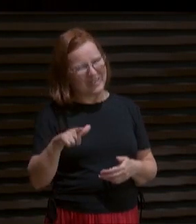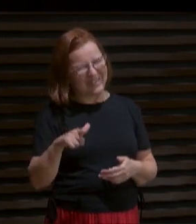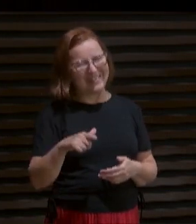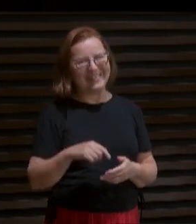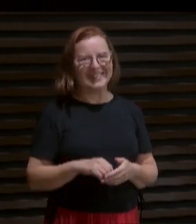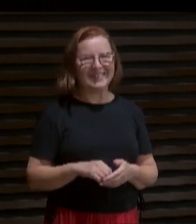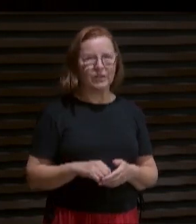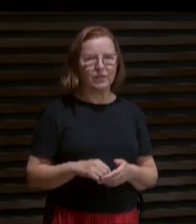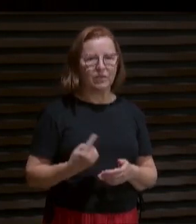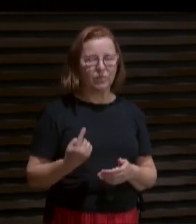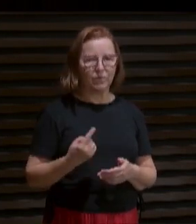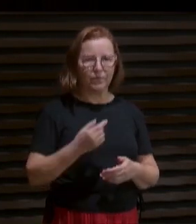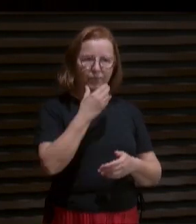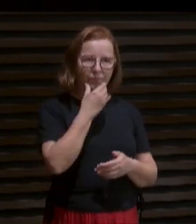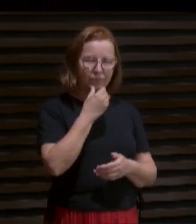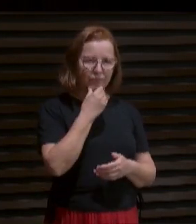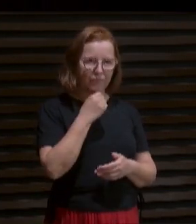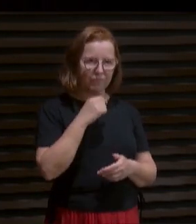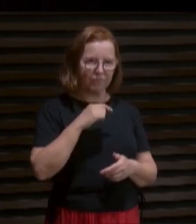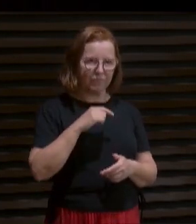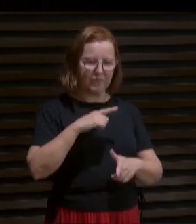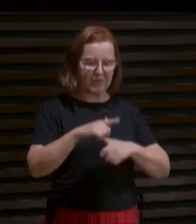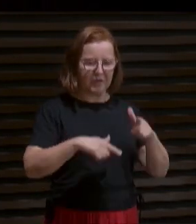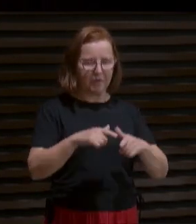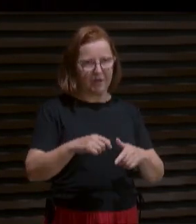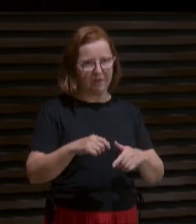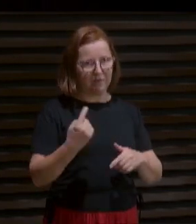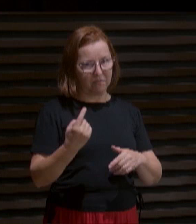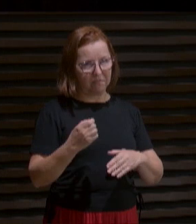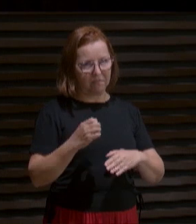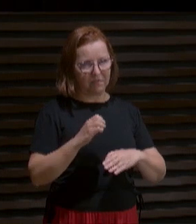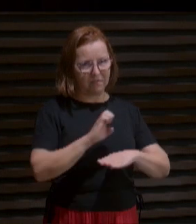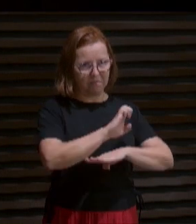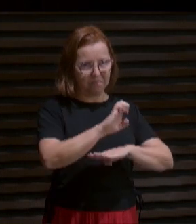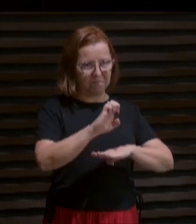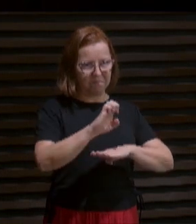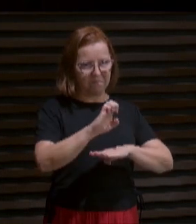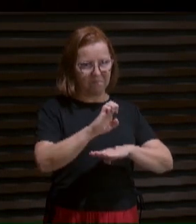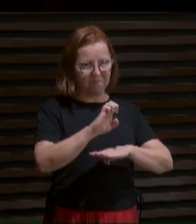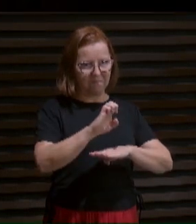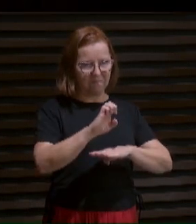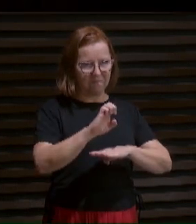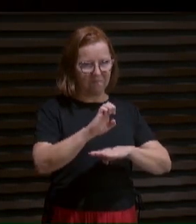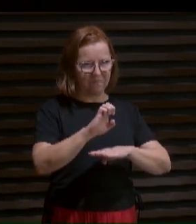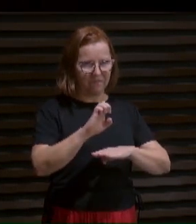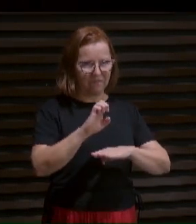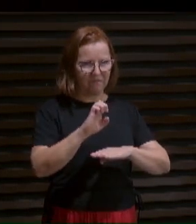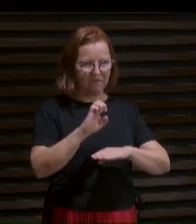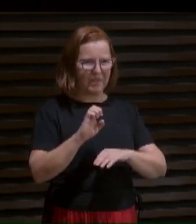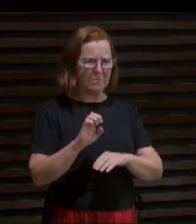Certo funcionário de uma empresa foi chamado ao gabinete